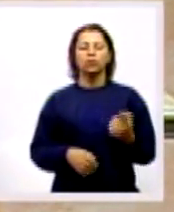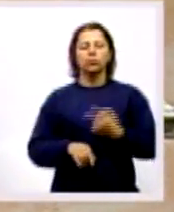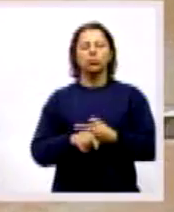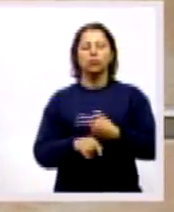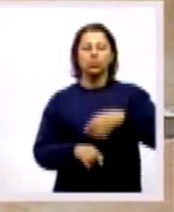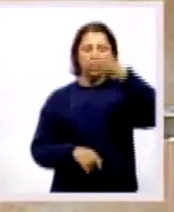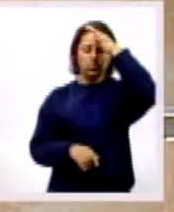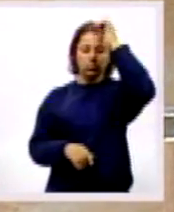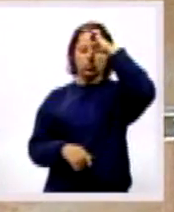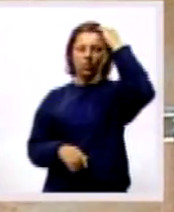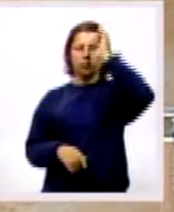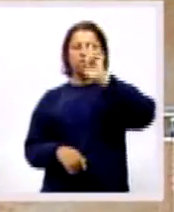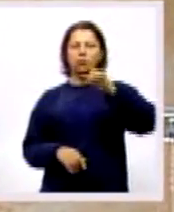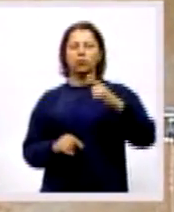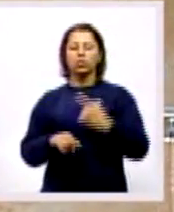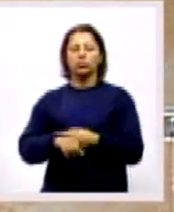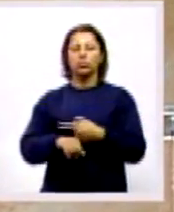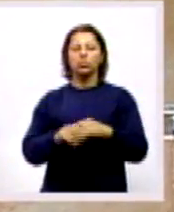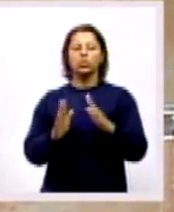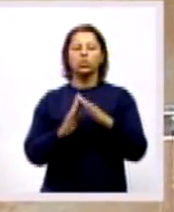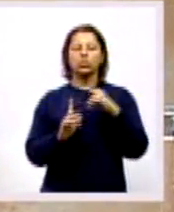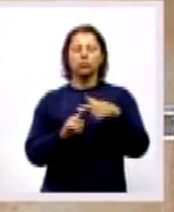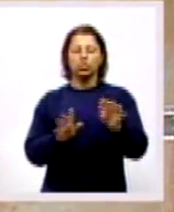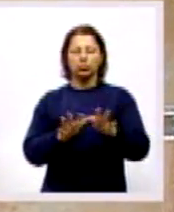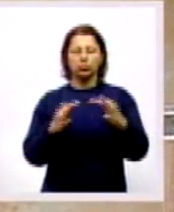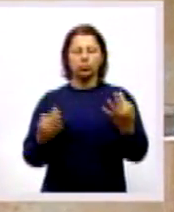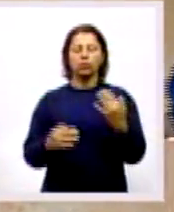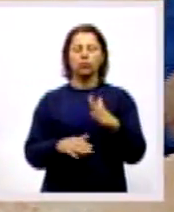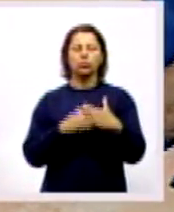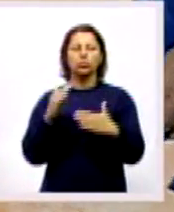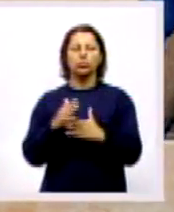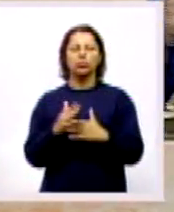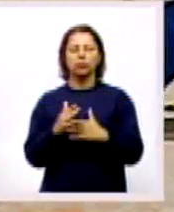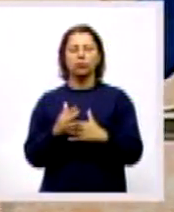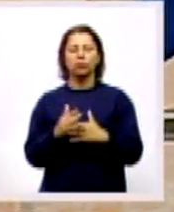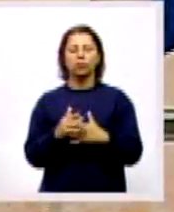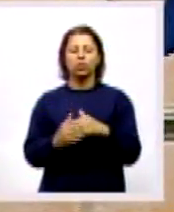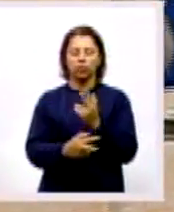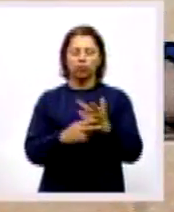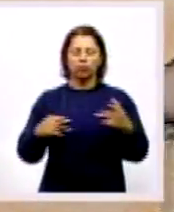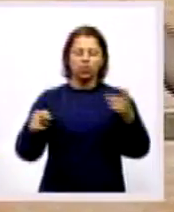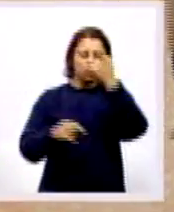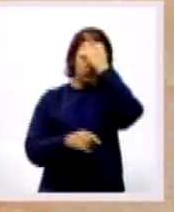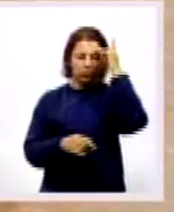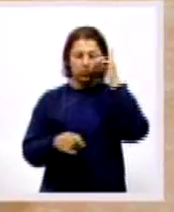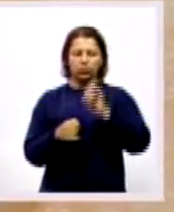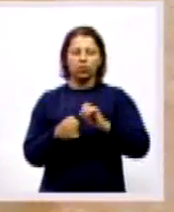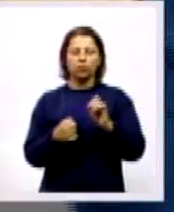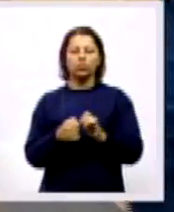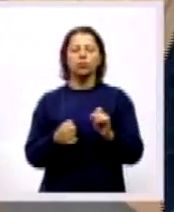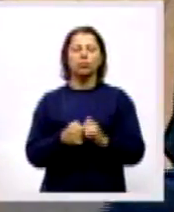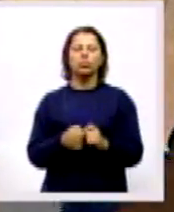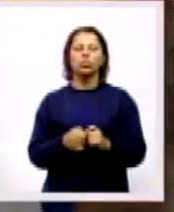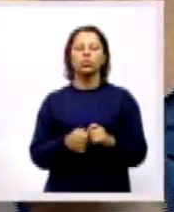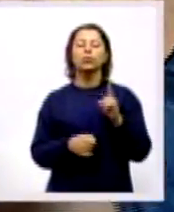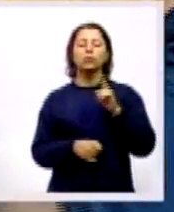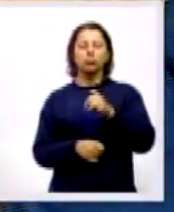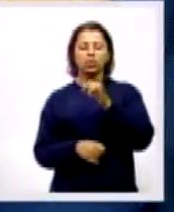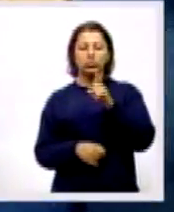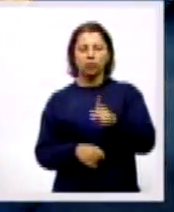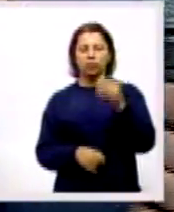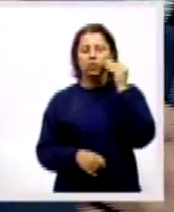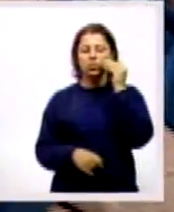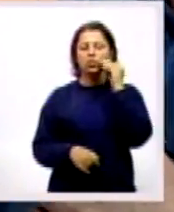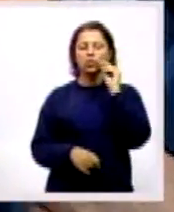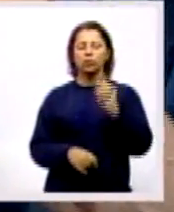Espírito é o tempo da igreja por uma razão muito simples. Toda a ação humana é sempre marcada pelo limite. Você experimenta isso na sua